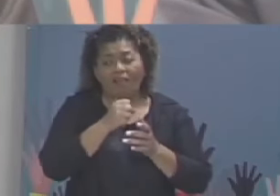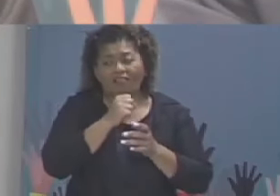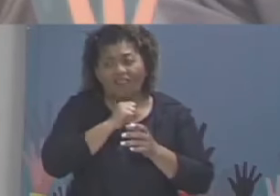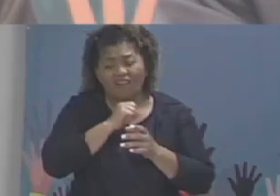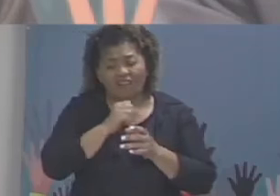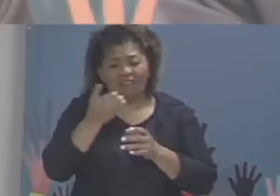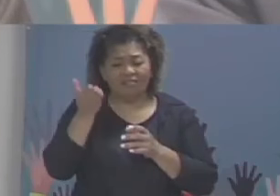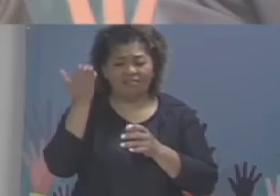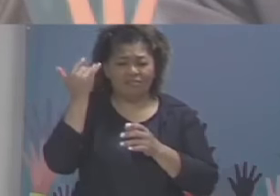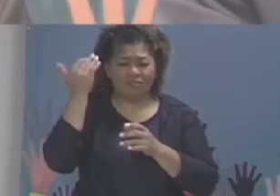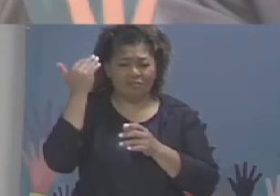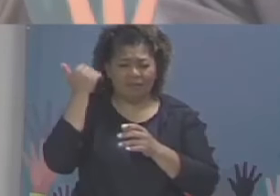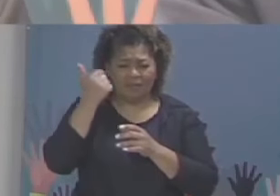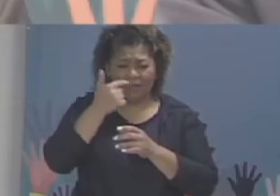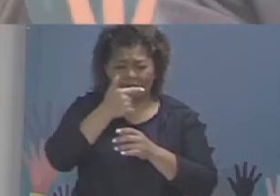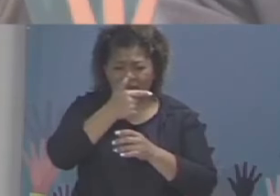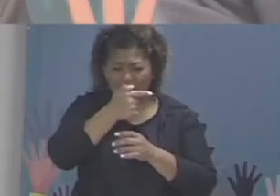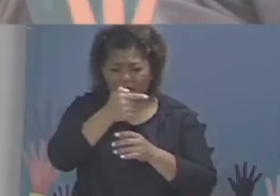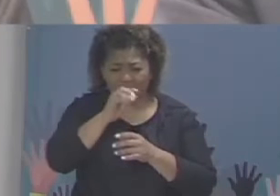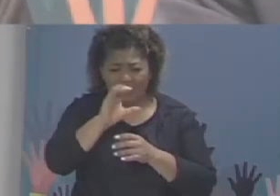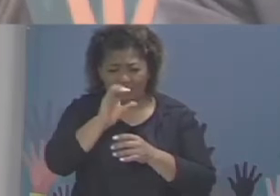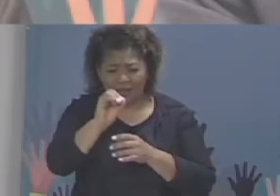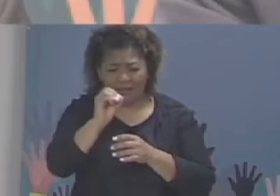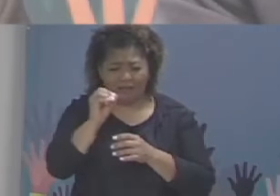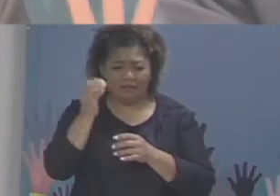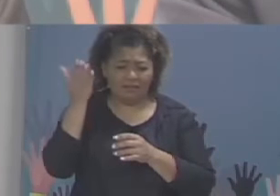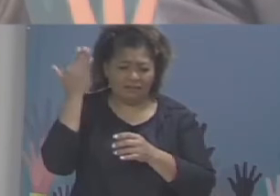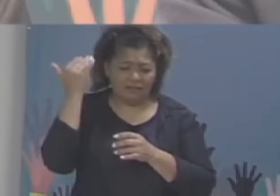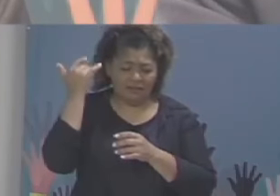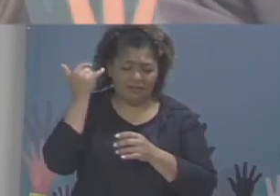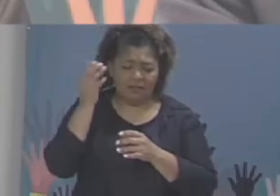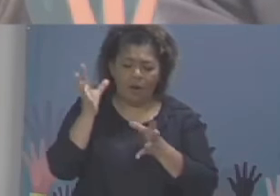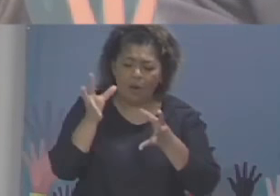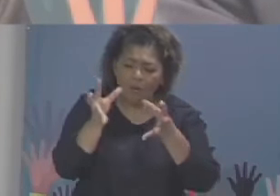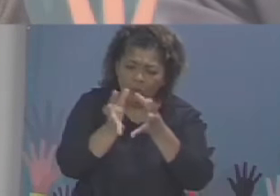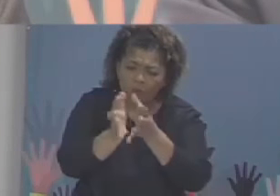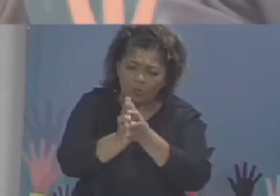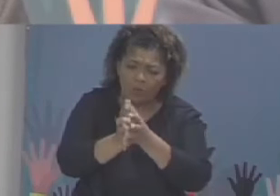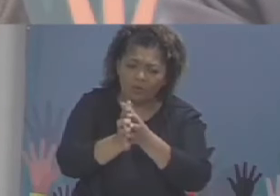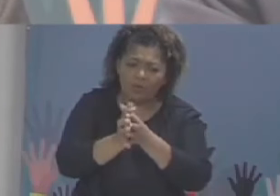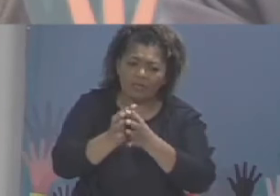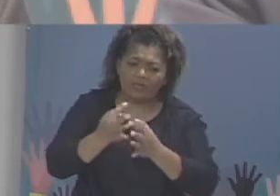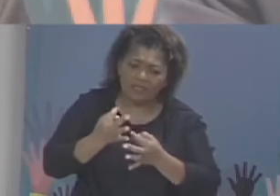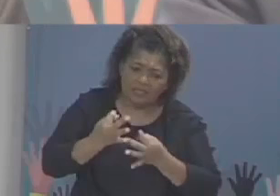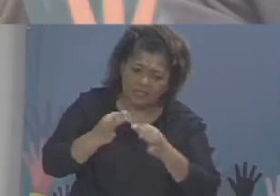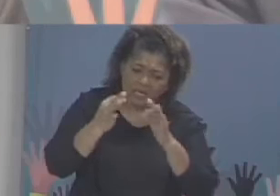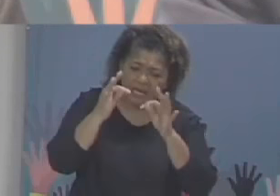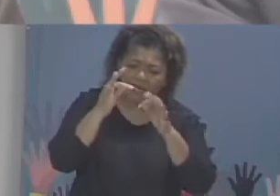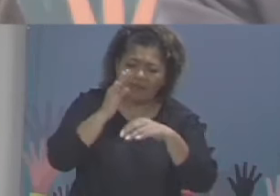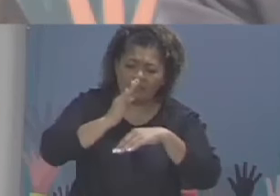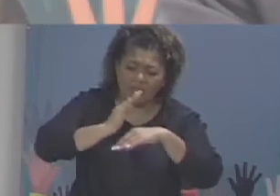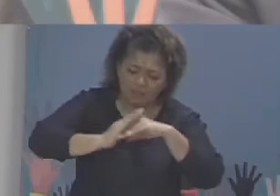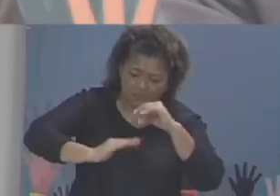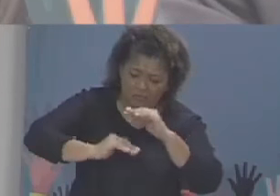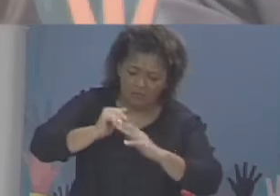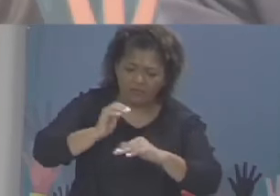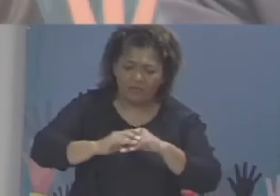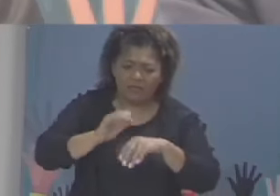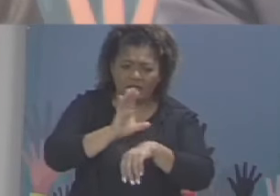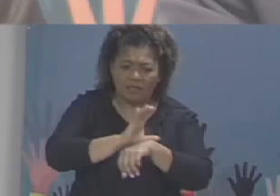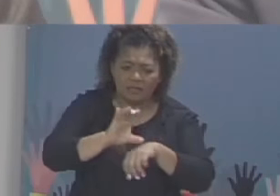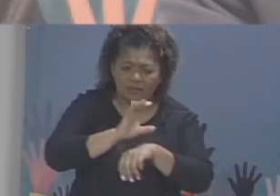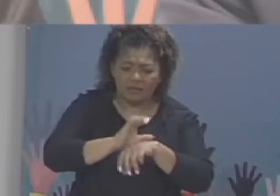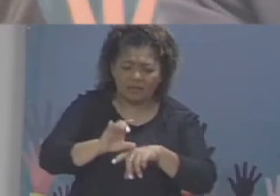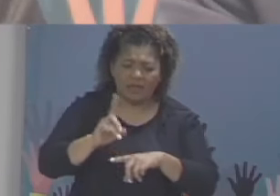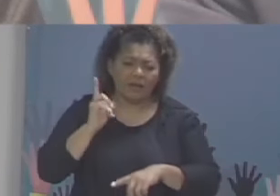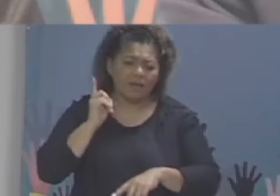orientação e fiscalização física, onde somente um grupo de técnicos de orientação e fiscalização que são formados em psicologia atuam. Minas Gerais,